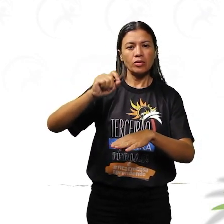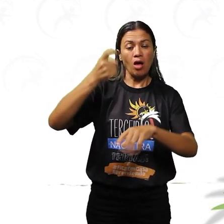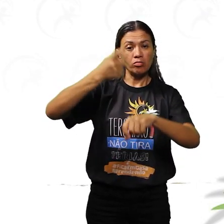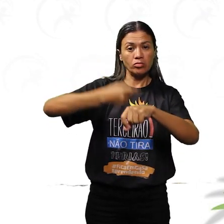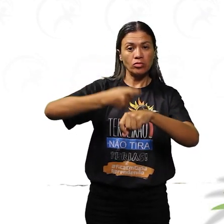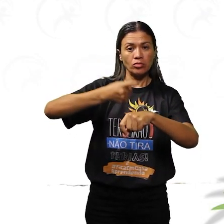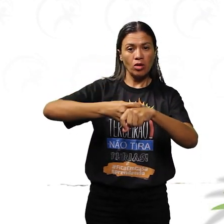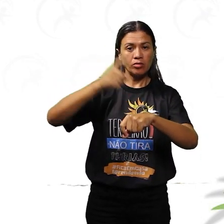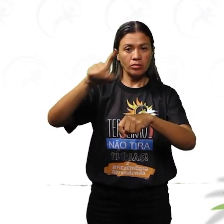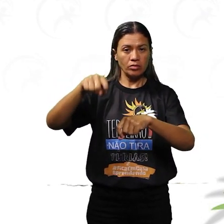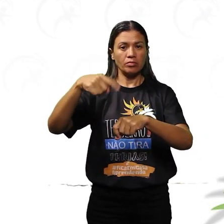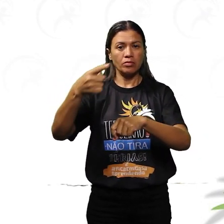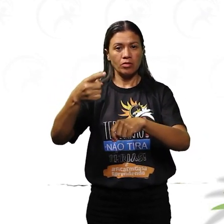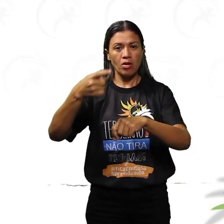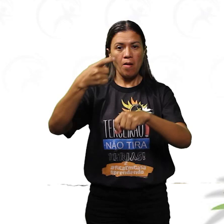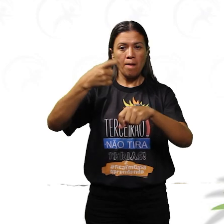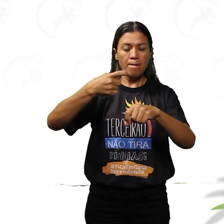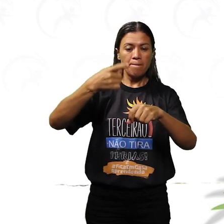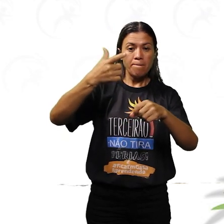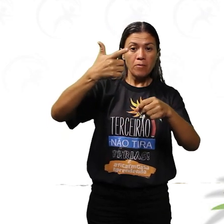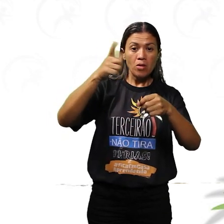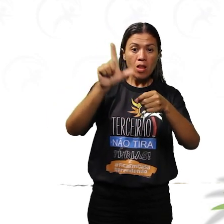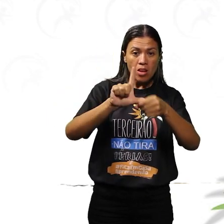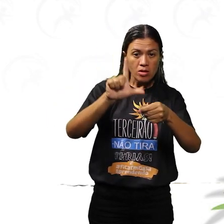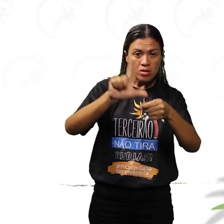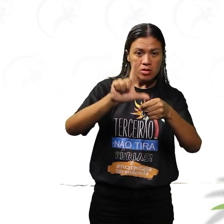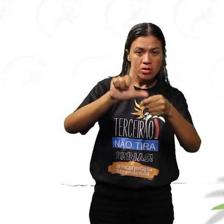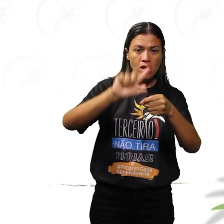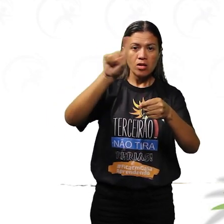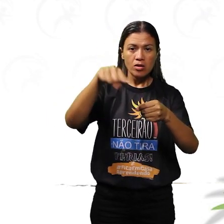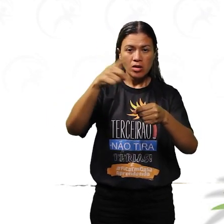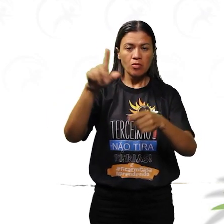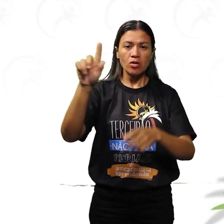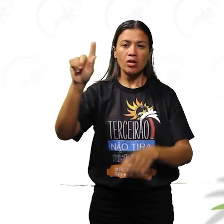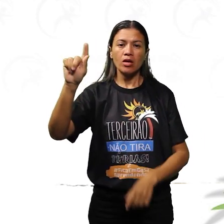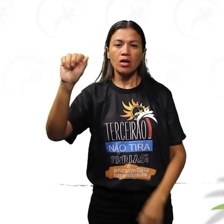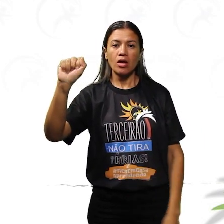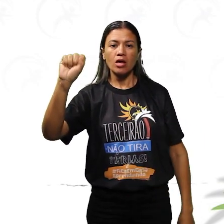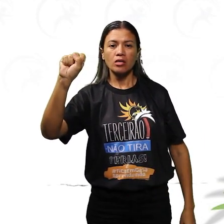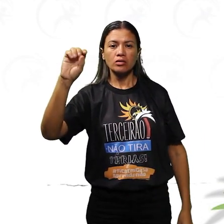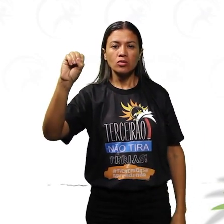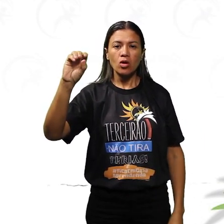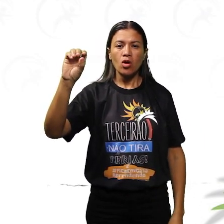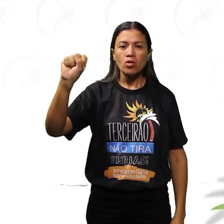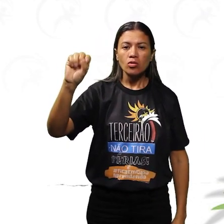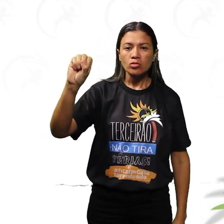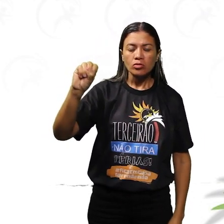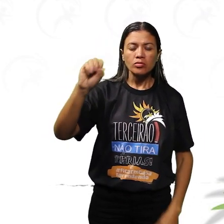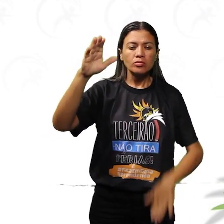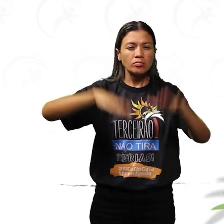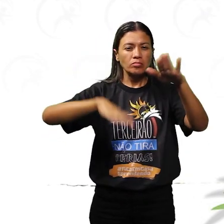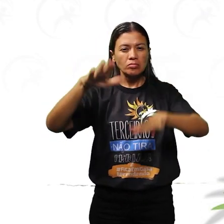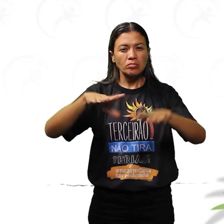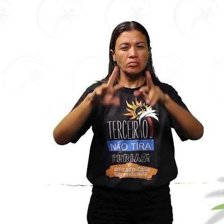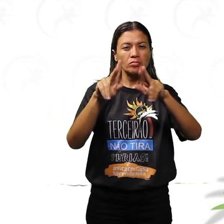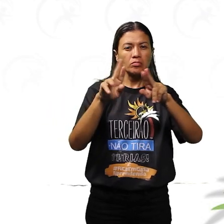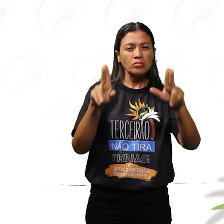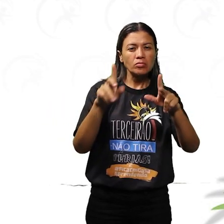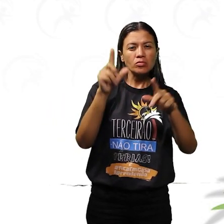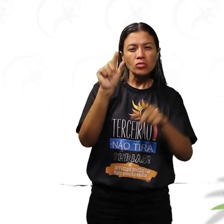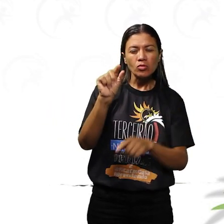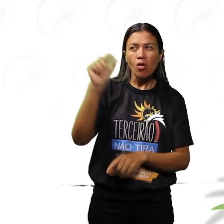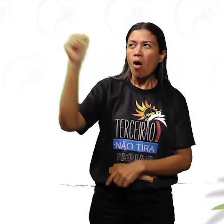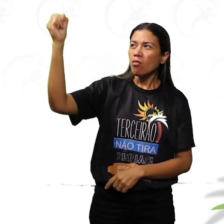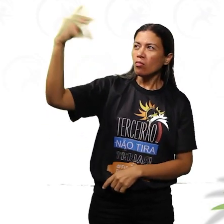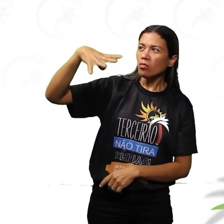sólidos, depois em meios líquidos e depois em meios gasosos, que às vezes diferencia um pouco da questão da luz, né? A luz